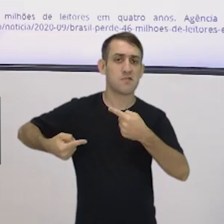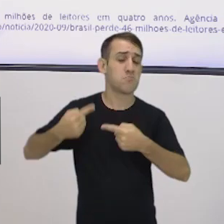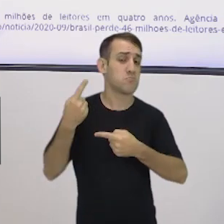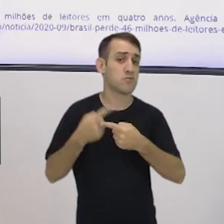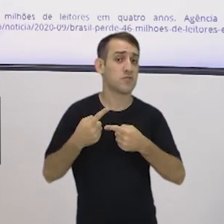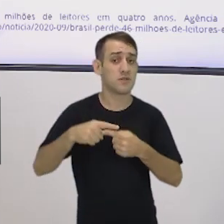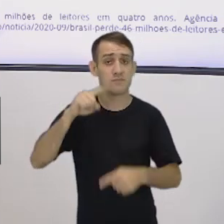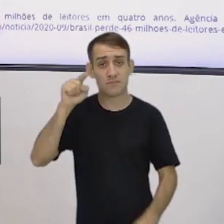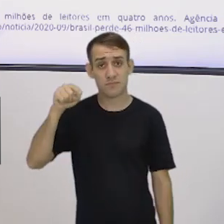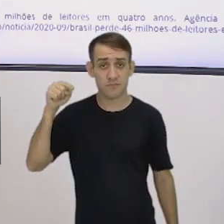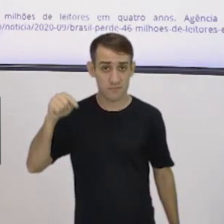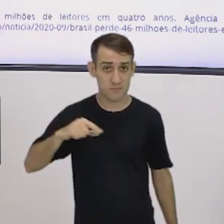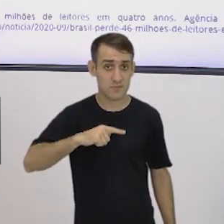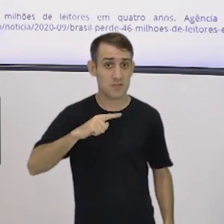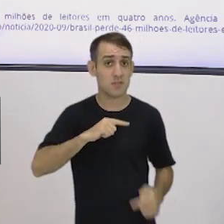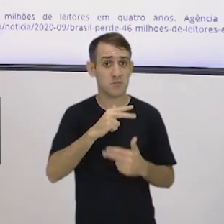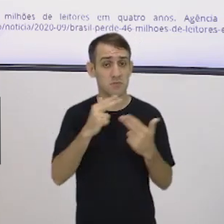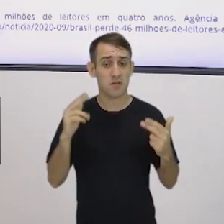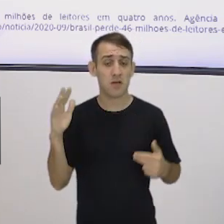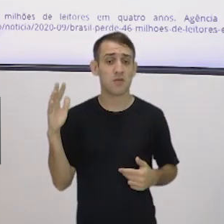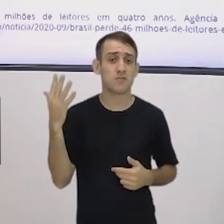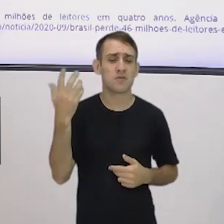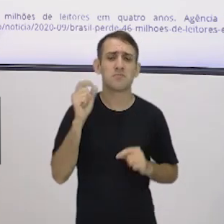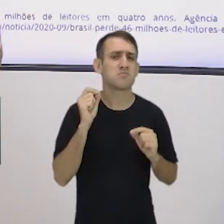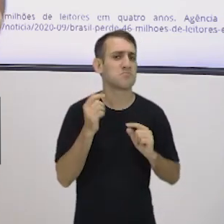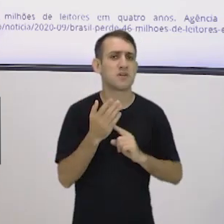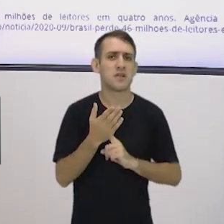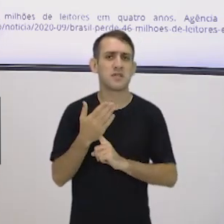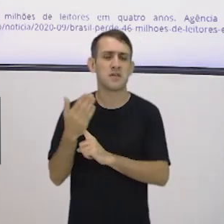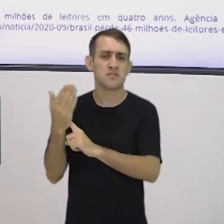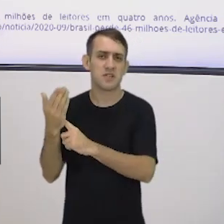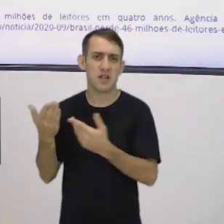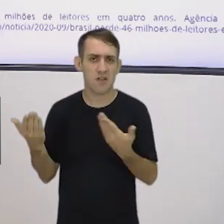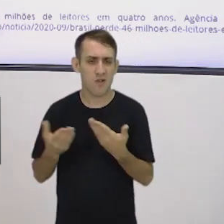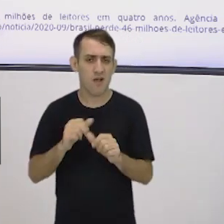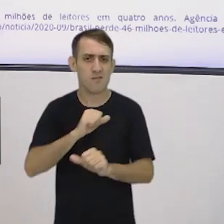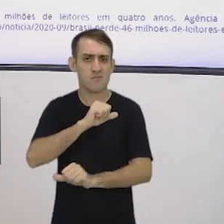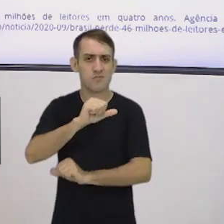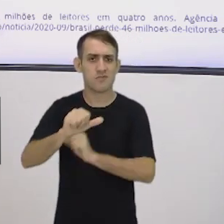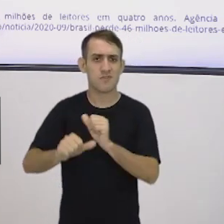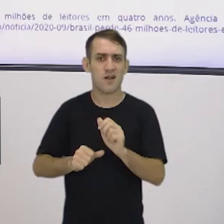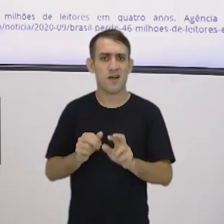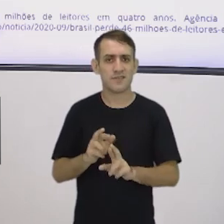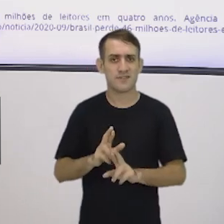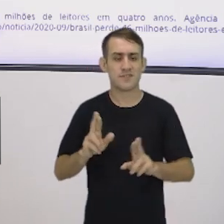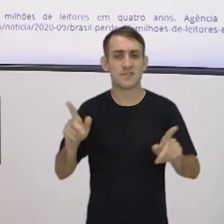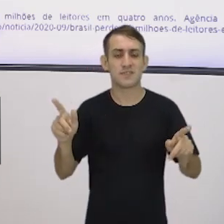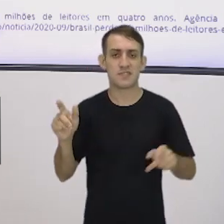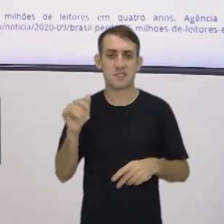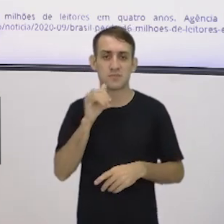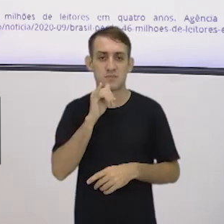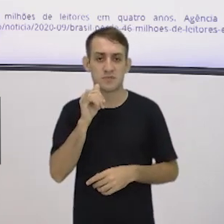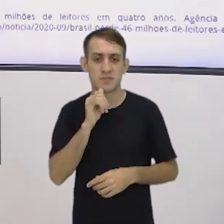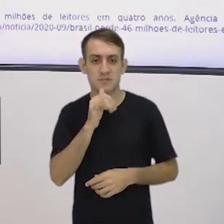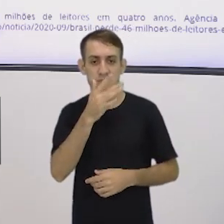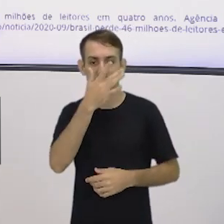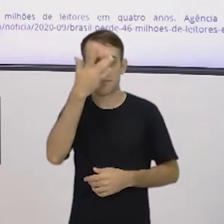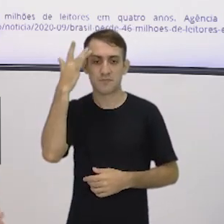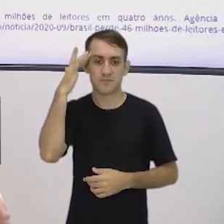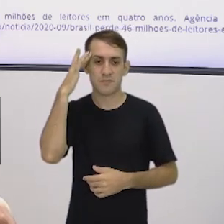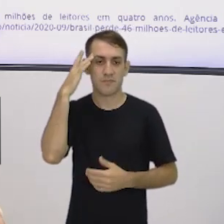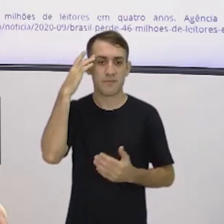alguma coisa está acontecendo. O que é? A tecnologia que favoreceu, então, uma